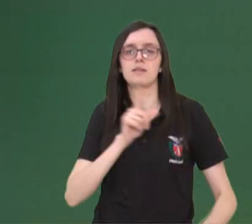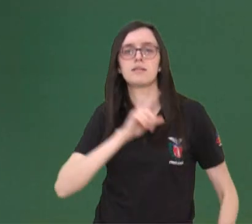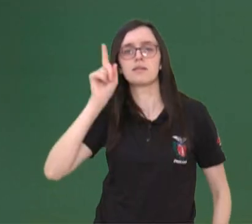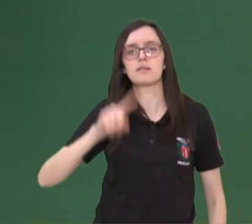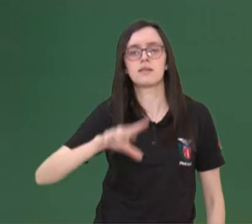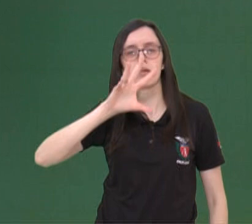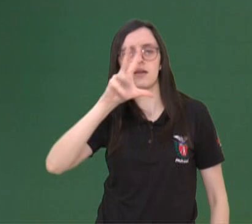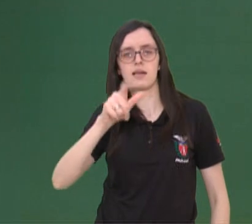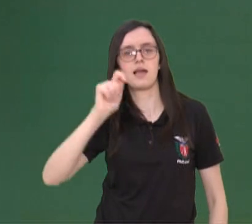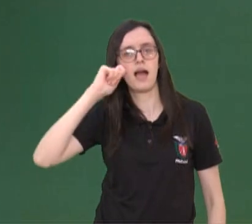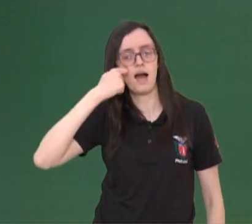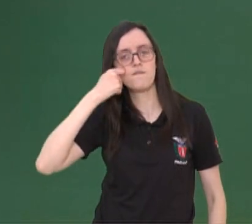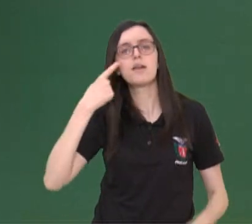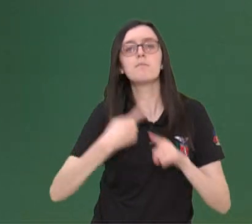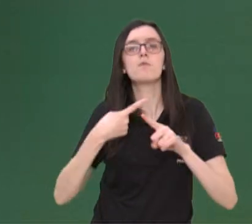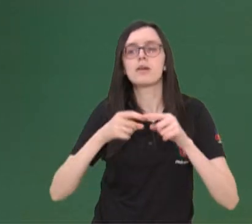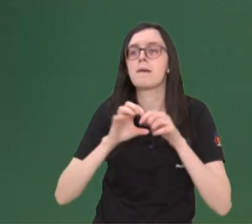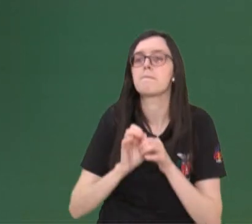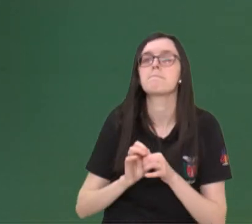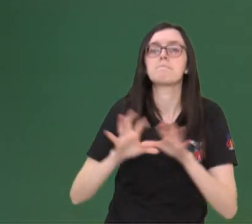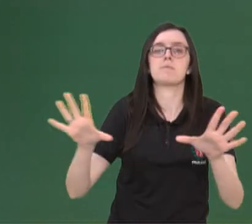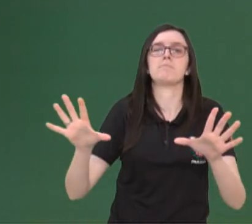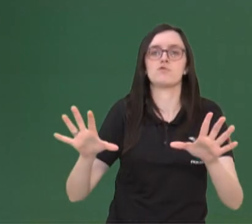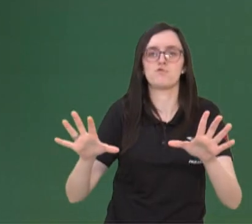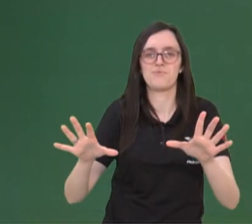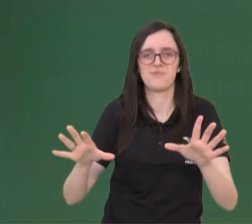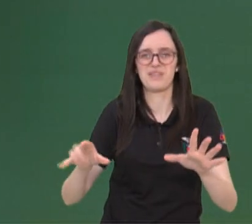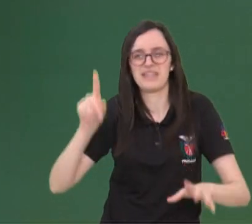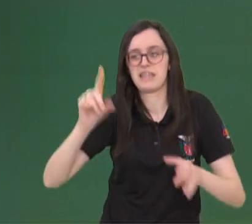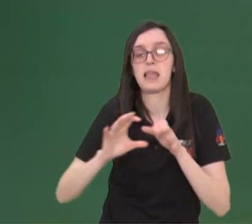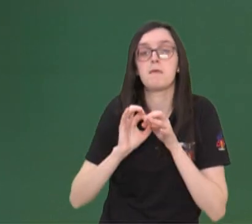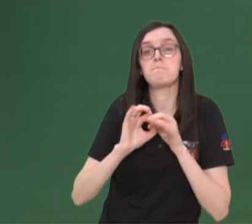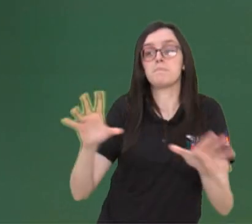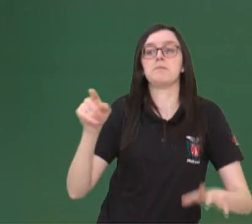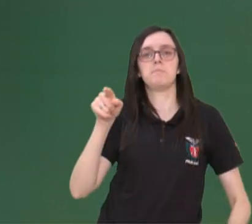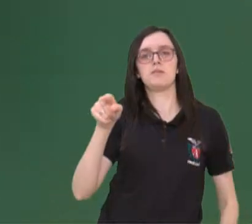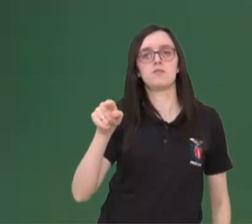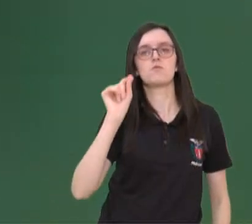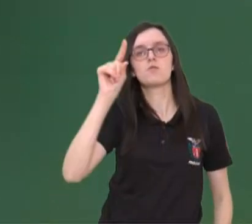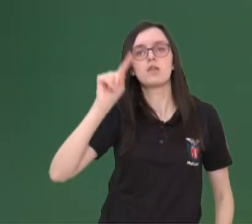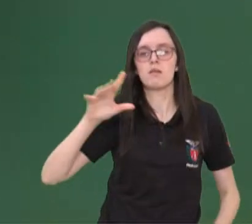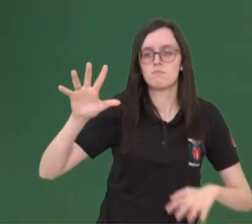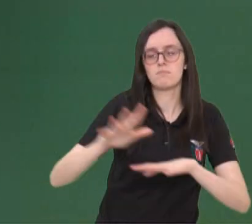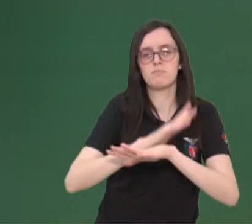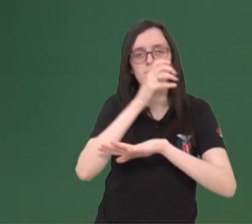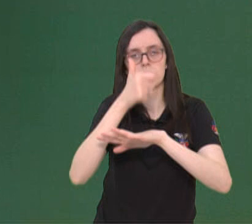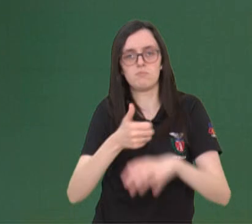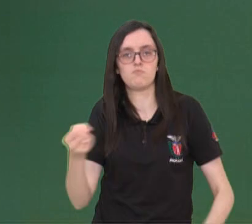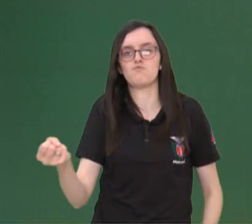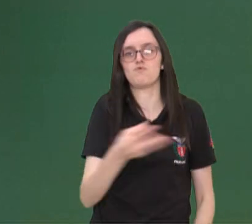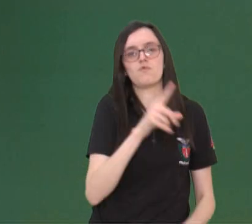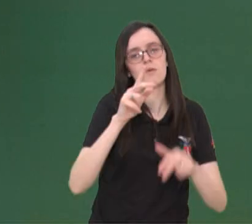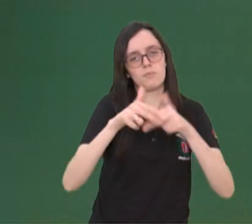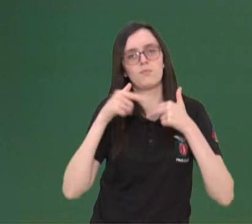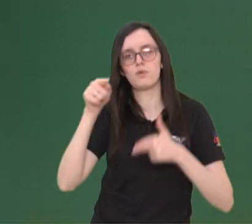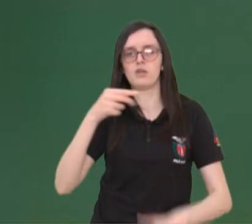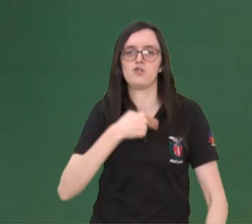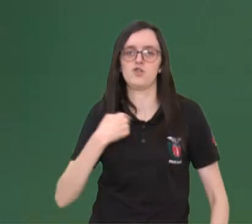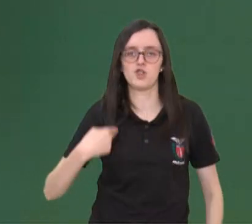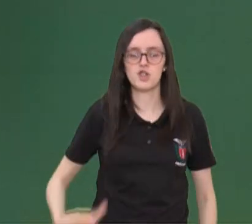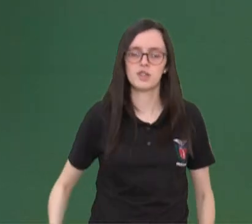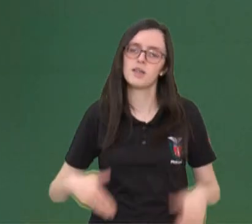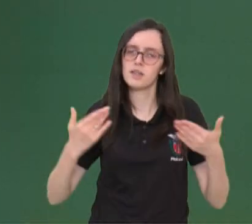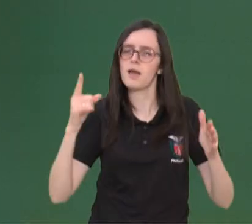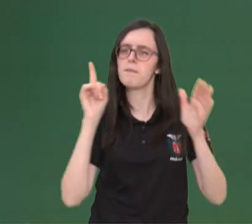africano, porque ele está permitindo essa nova colonização agora por conta da China. E